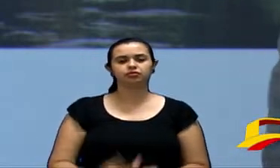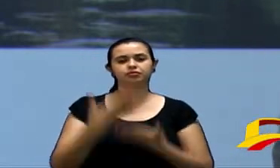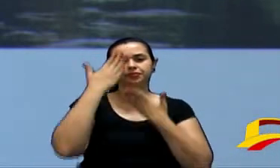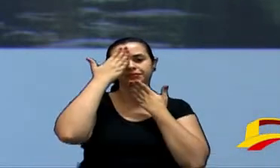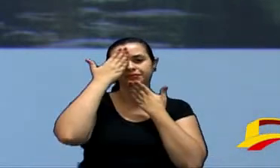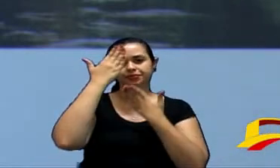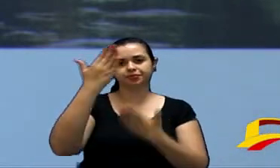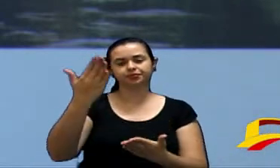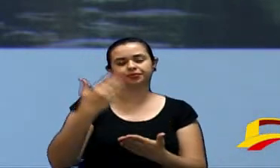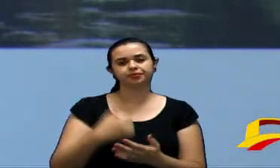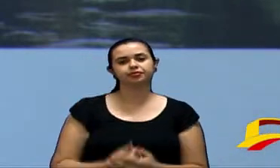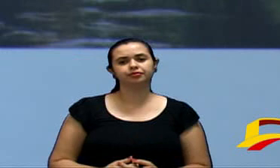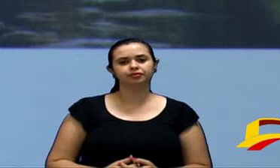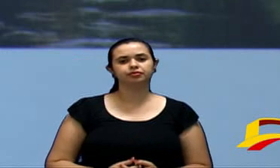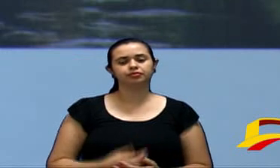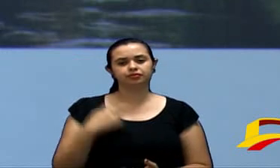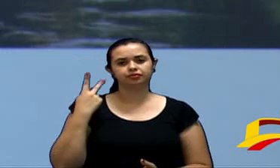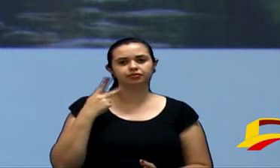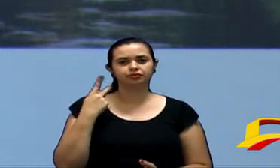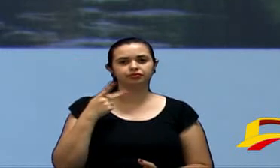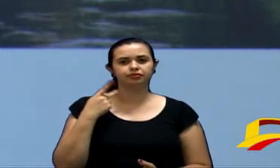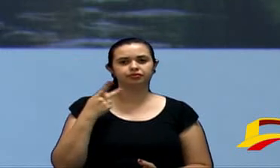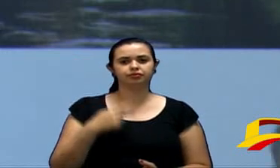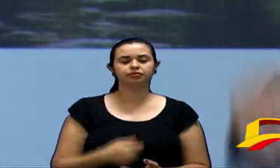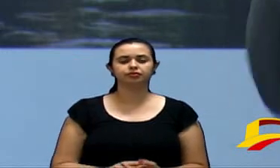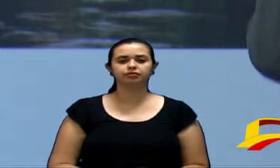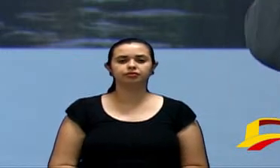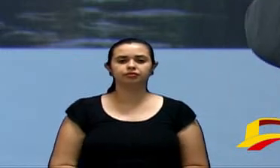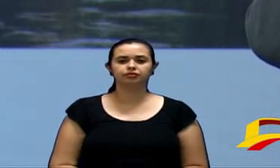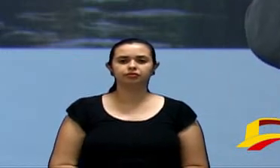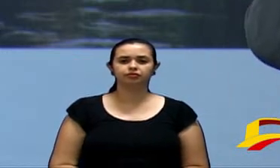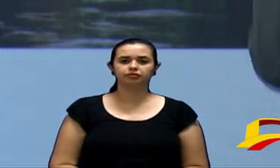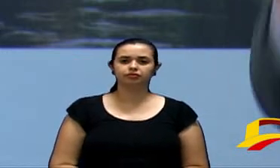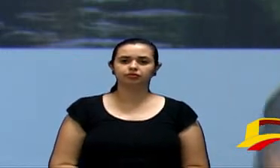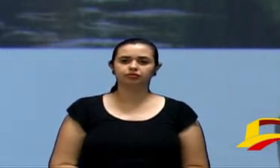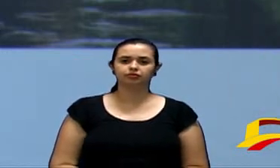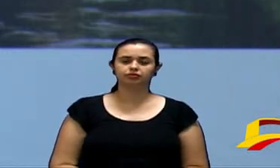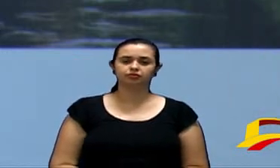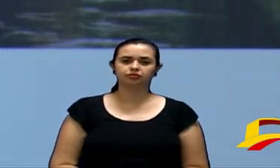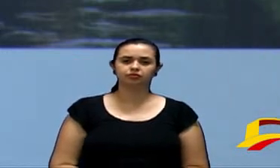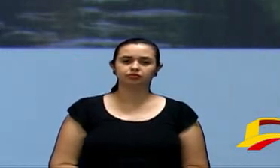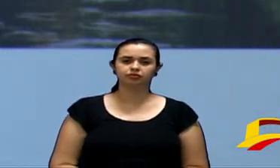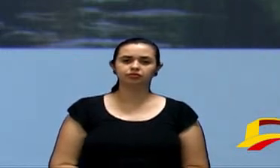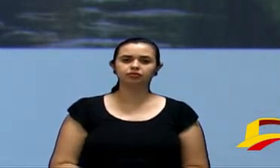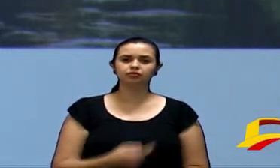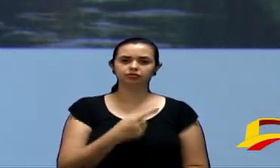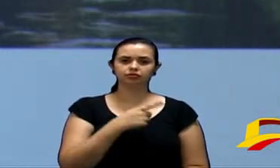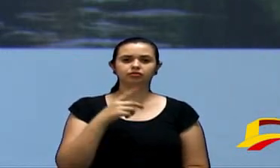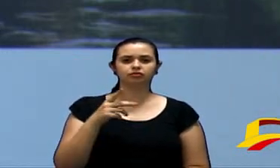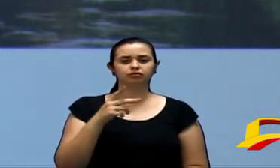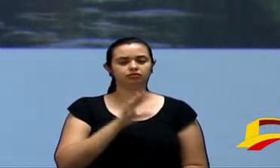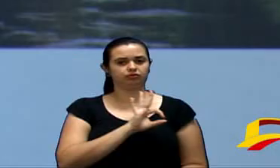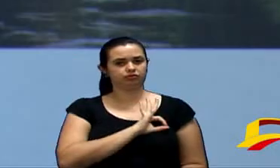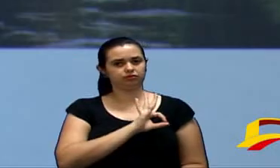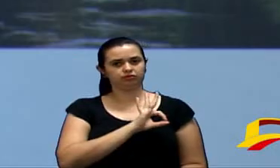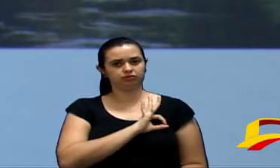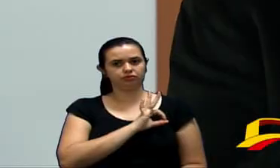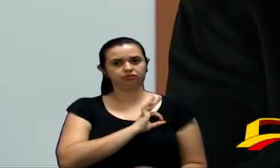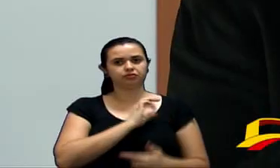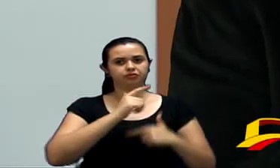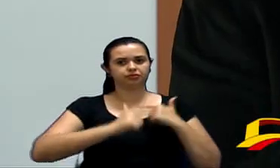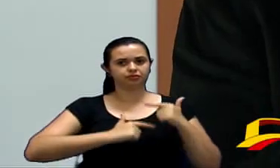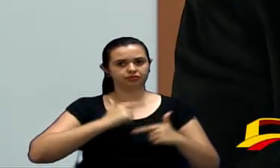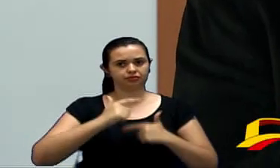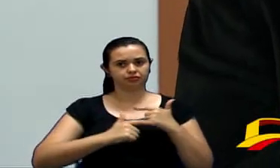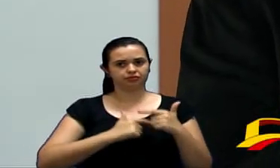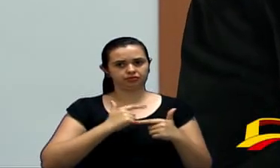Obrigado pela parte, vereador João Donizete. Bom, se o policial trabalha, faz hora